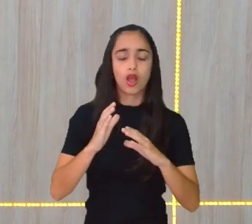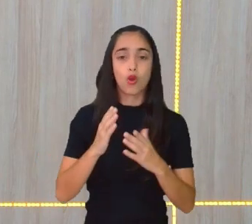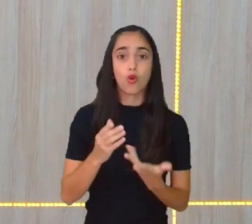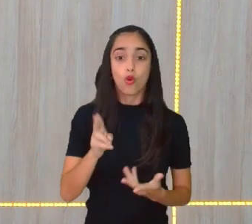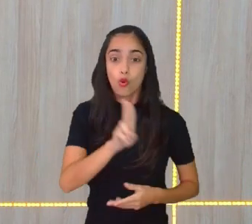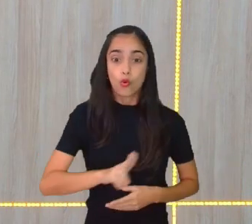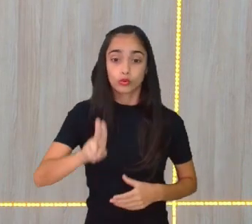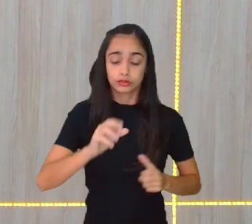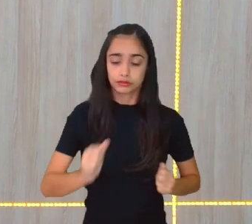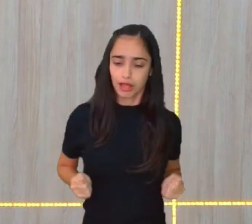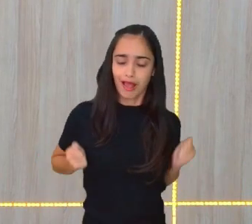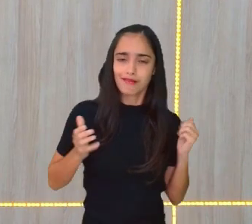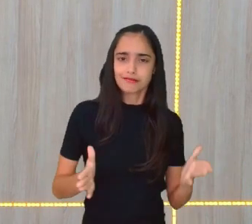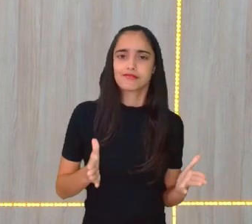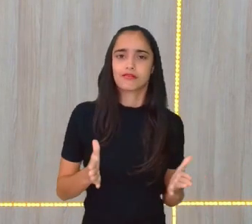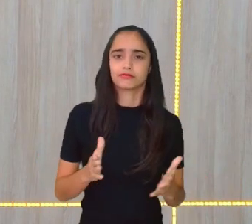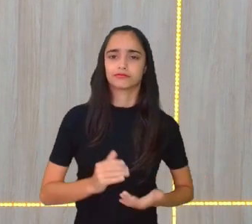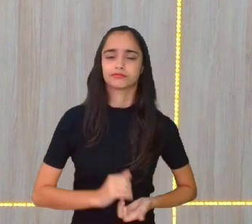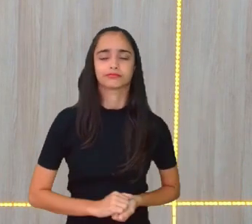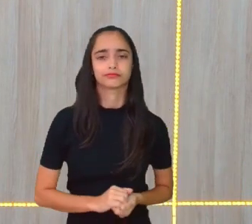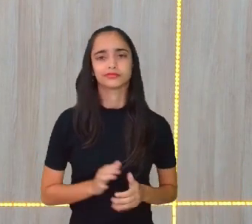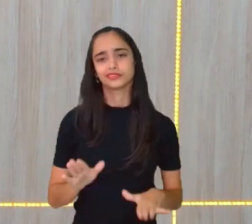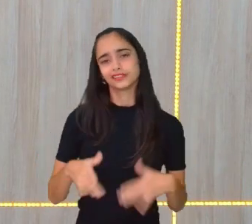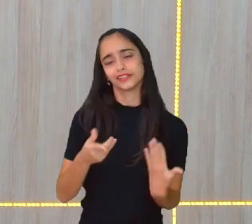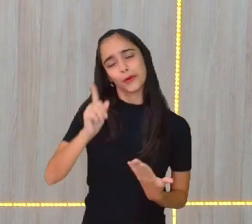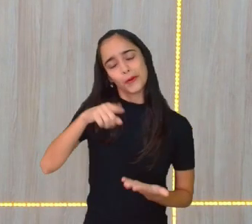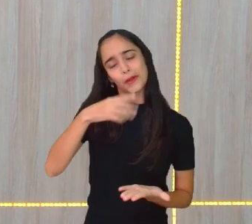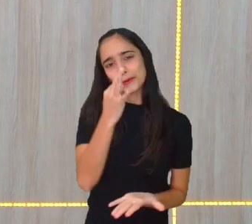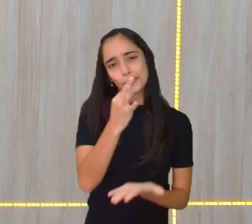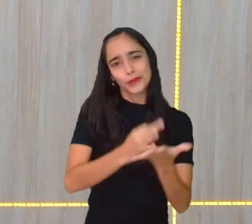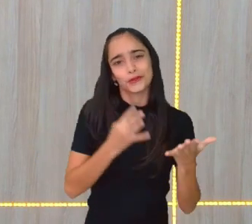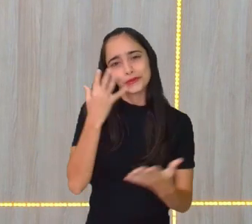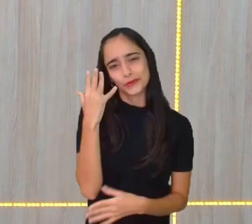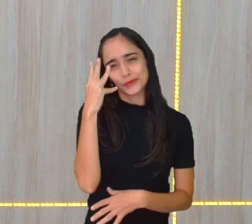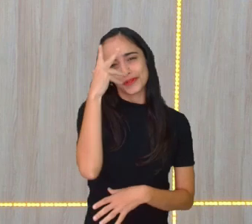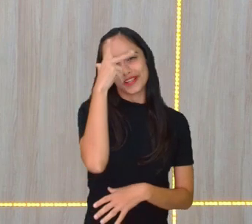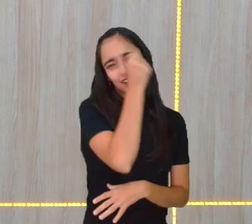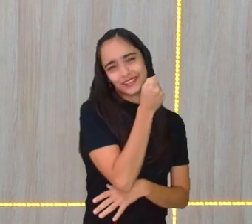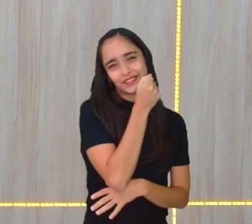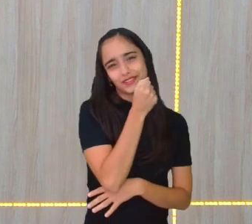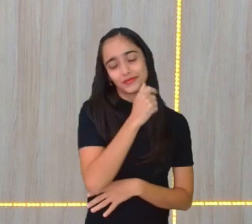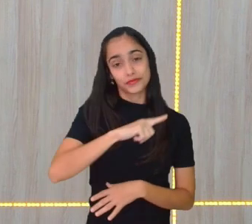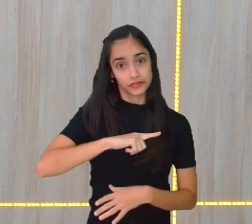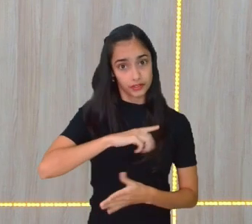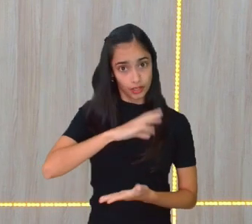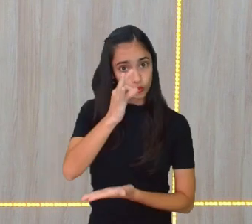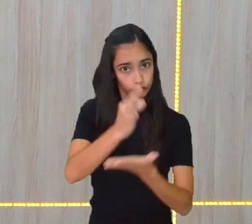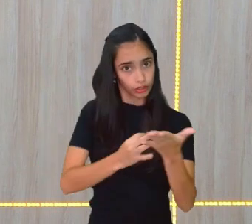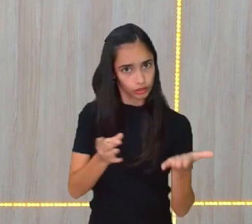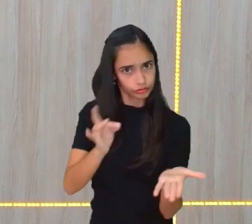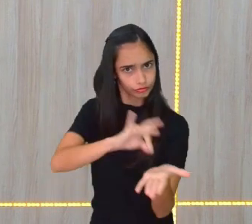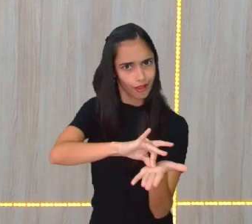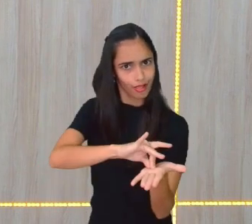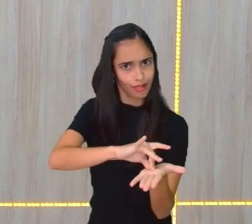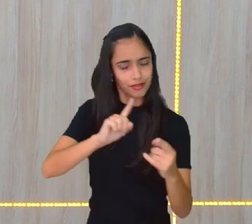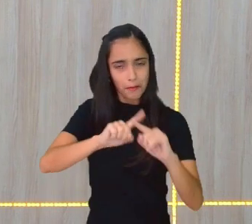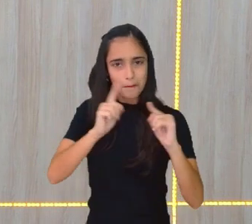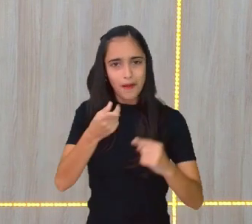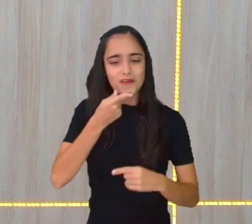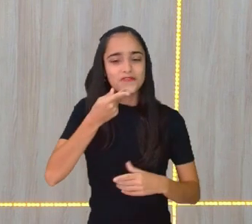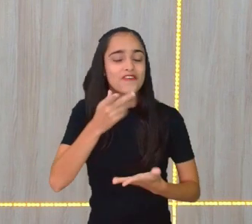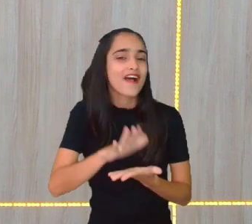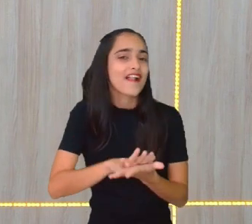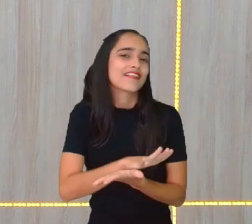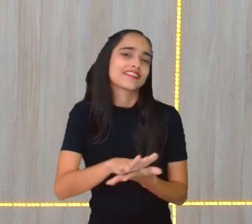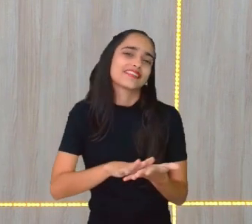própria narrativa pede, tá certo? Então é um texto muito lindo, né? Há texto aqui, embora ele não seja falado, né? Mas há